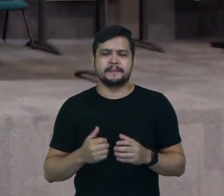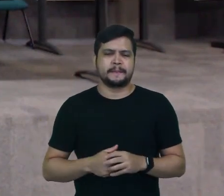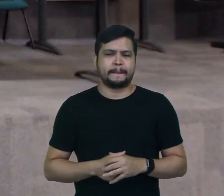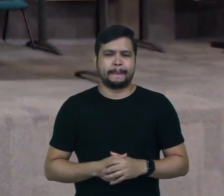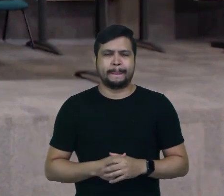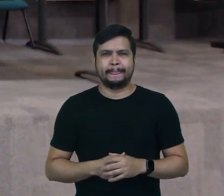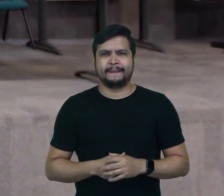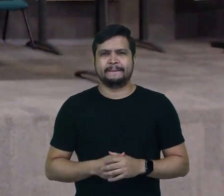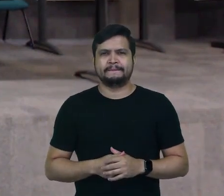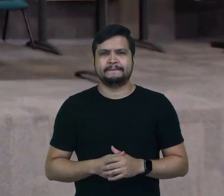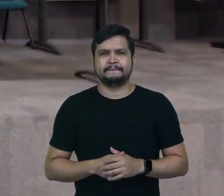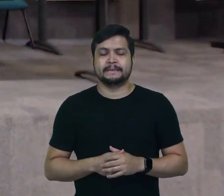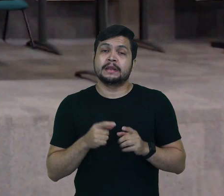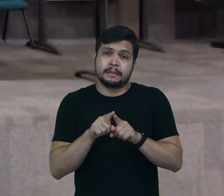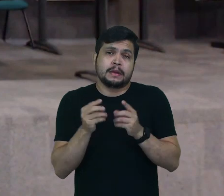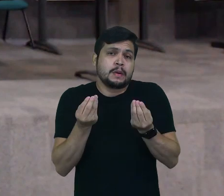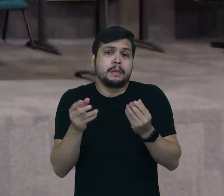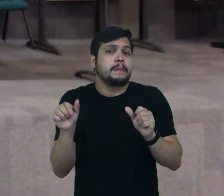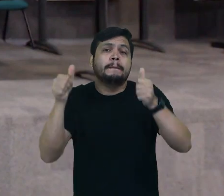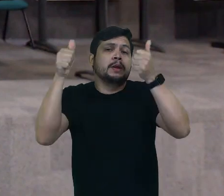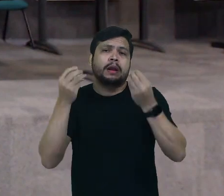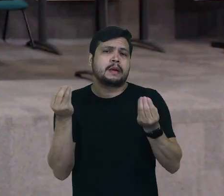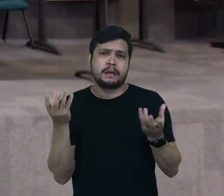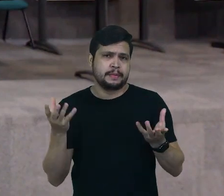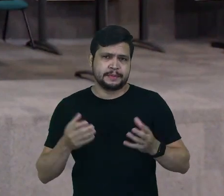ainda ser uma dica para que a gente possa melhorar.